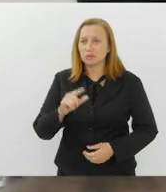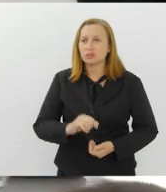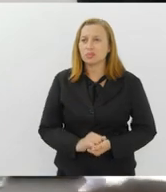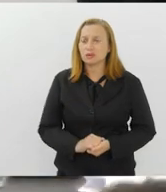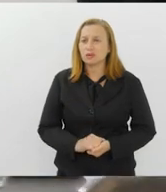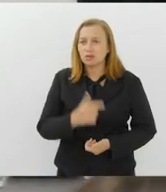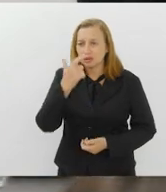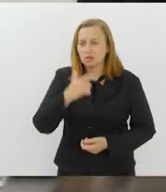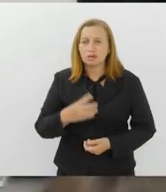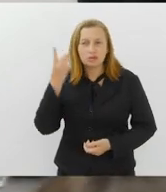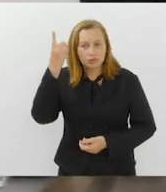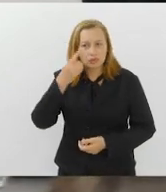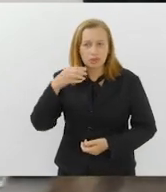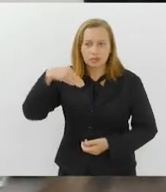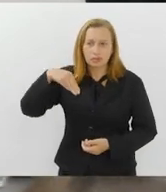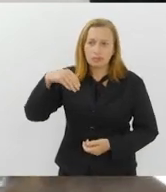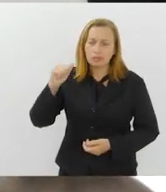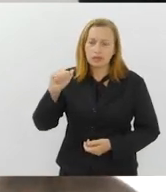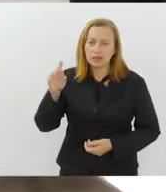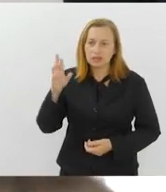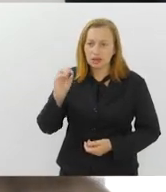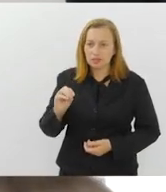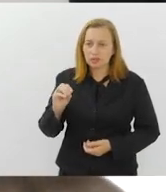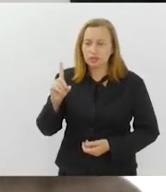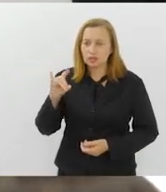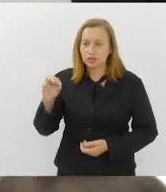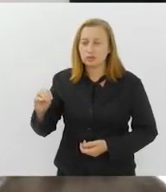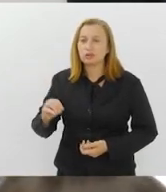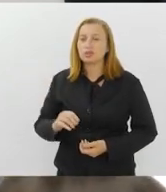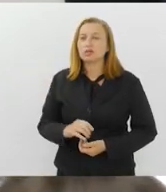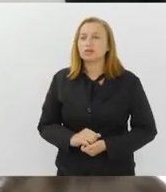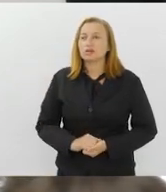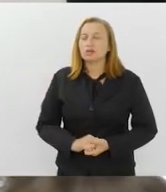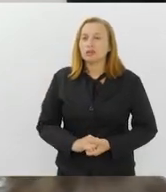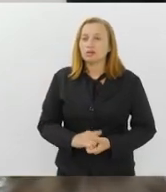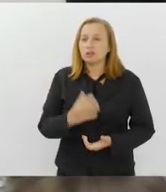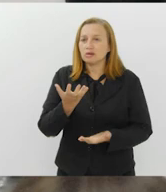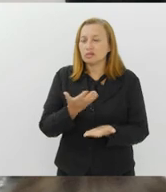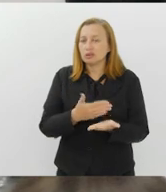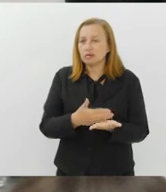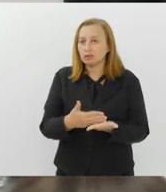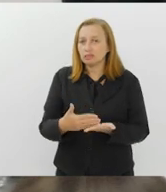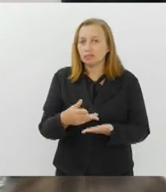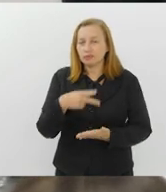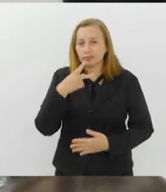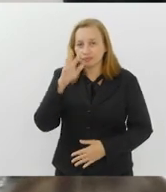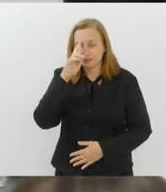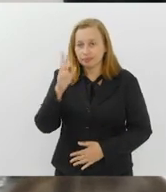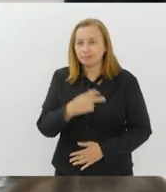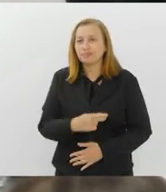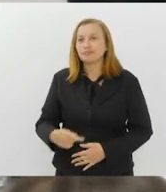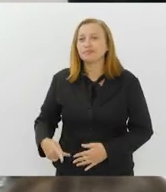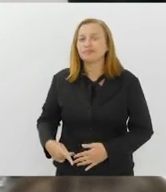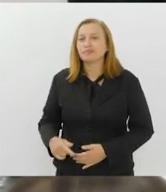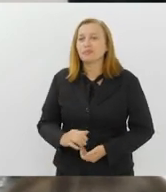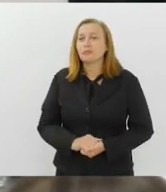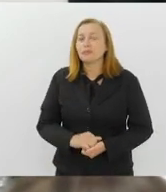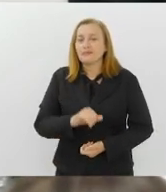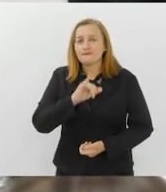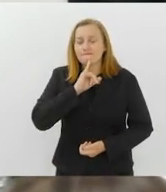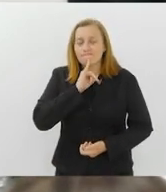Sou o deputado Marcelo Dino. Eu quero iniciar minha fala aqui, presidente, externando minha